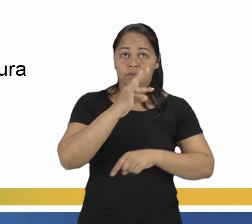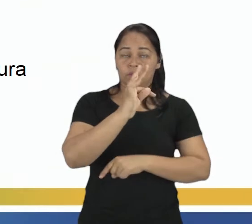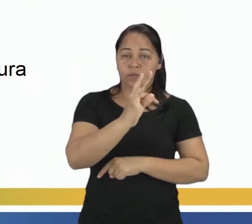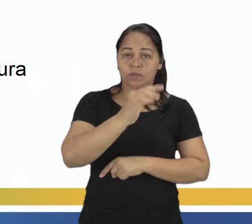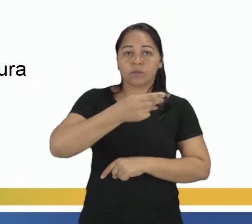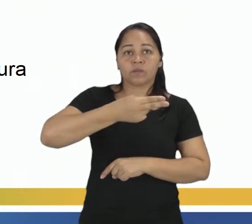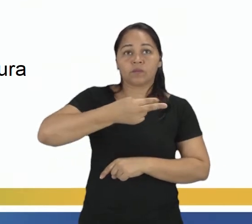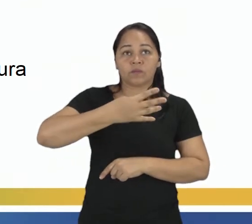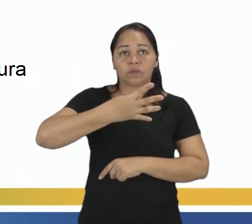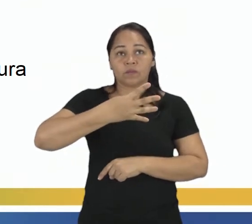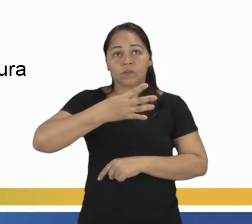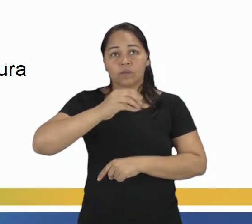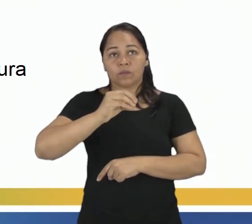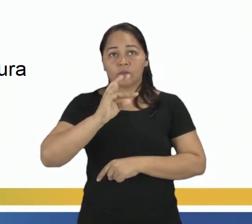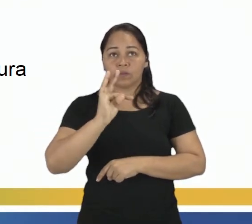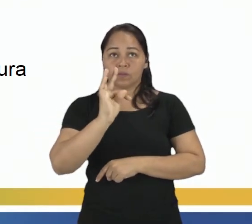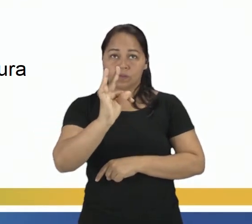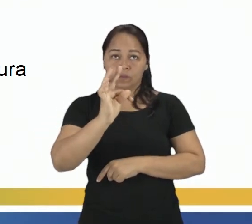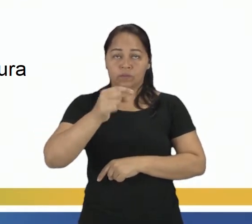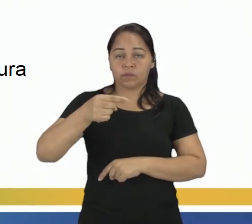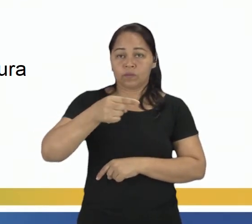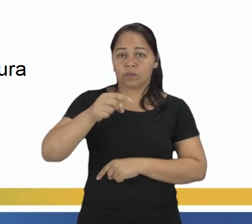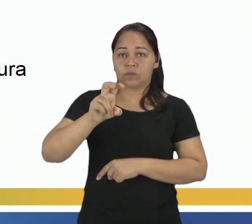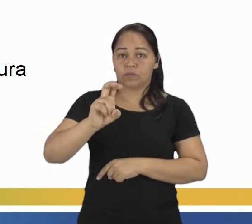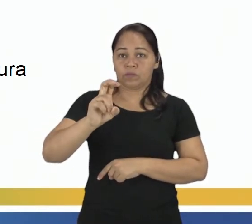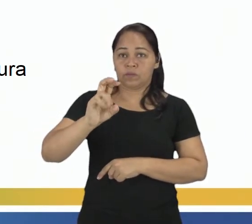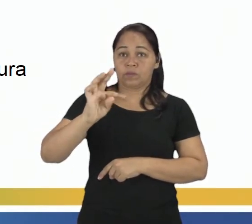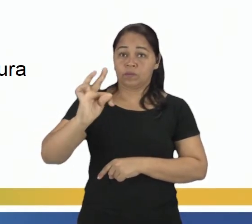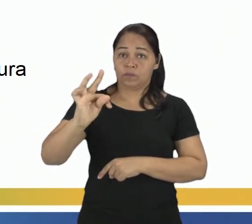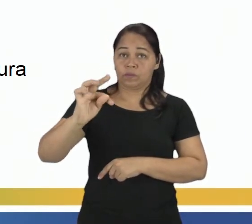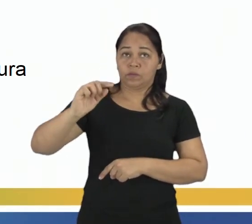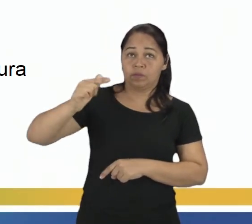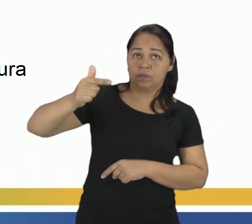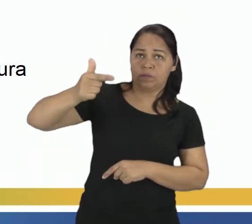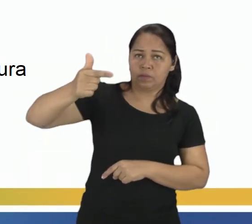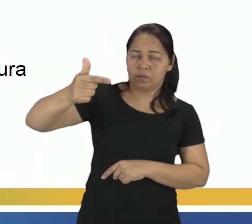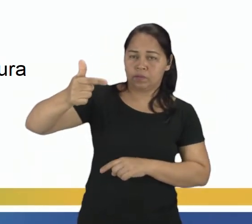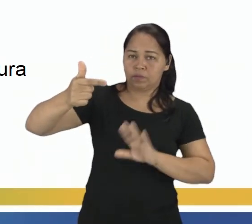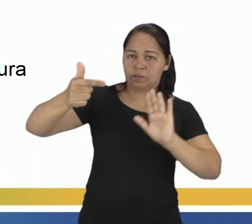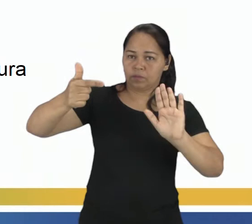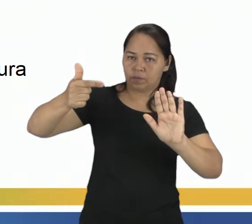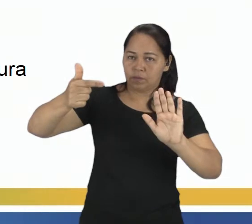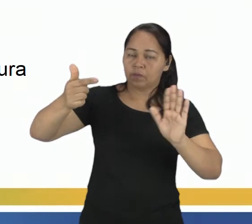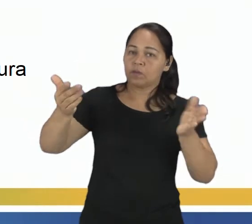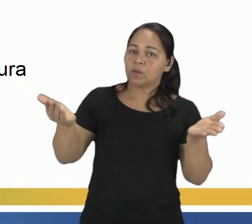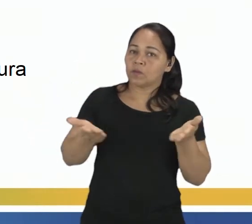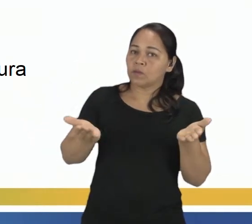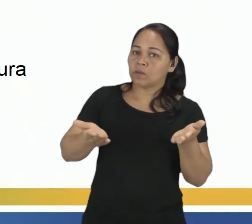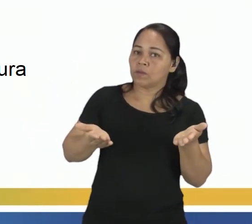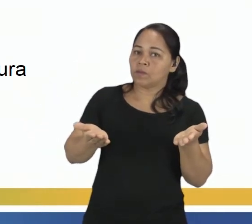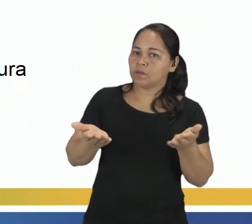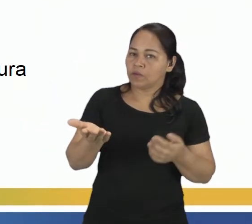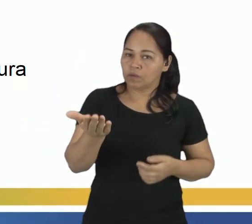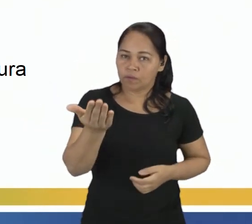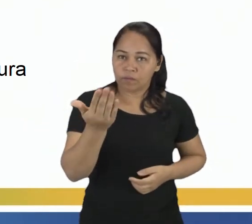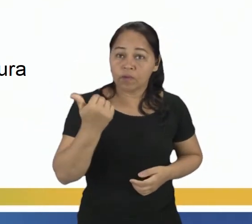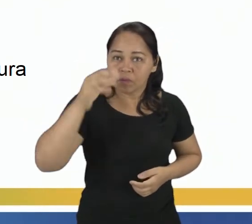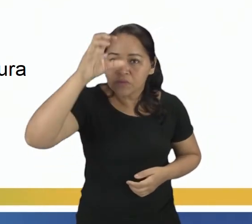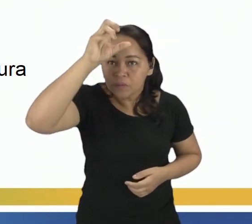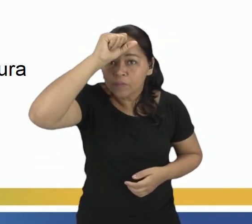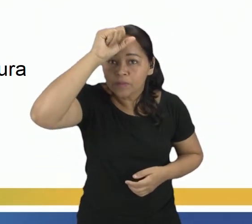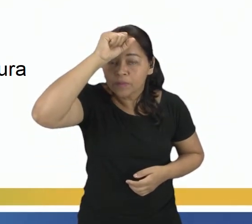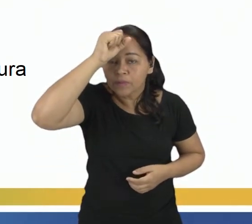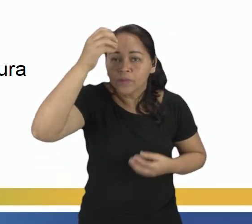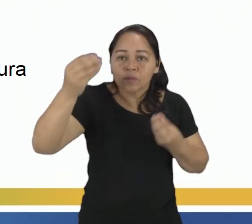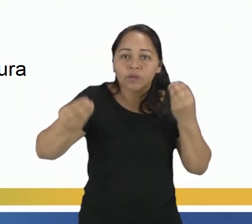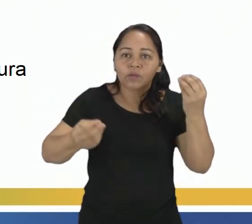e o tempo t é dado em segundos. Então, determine a altura em que o corpo se encontra em relação ao